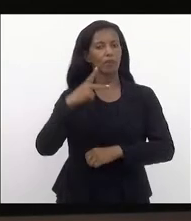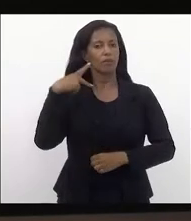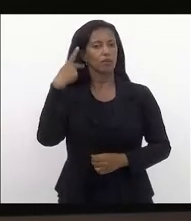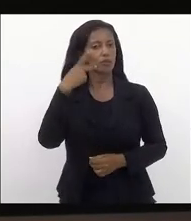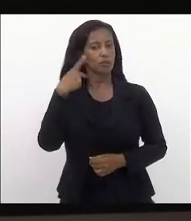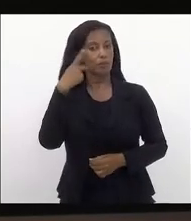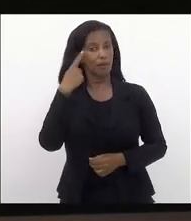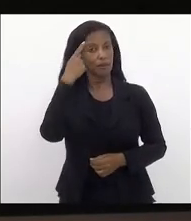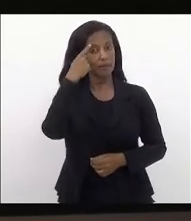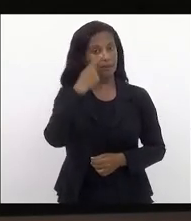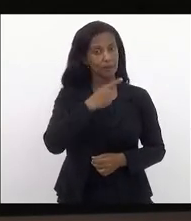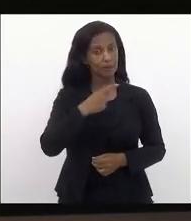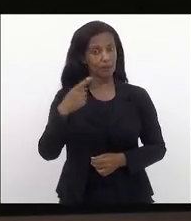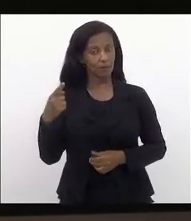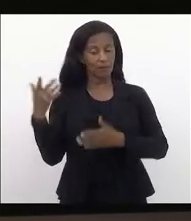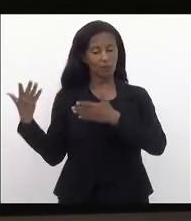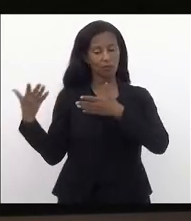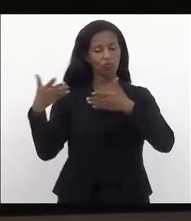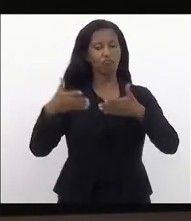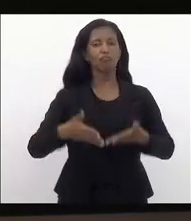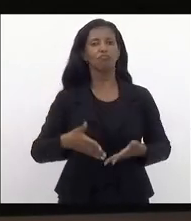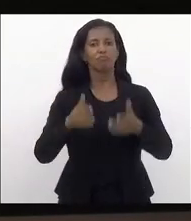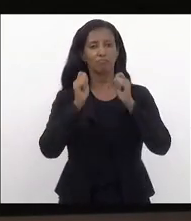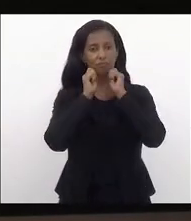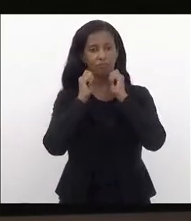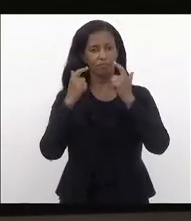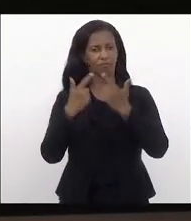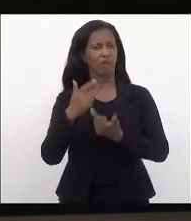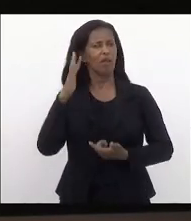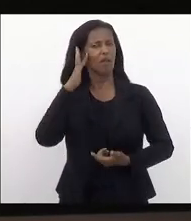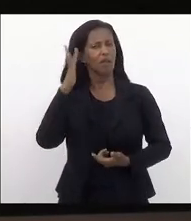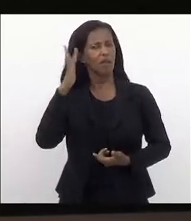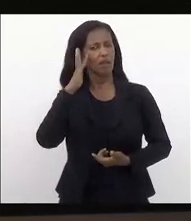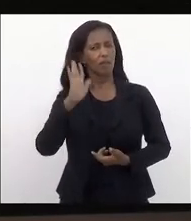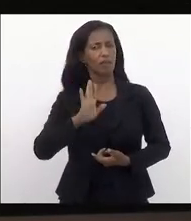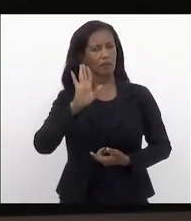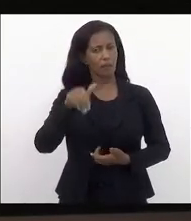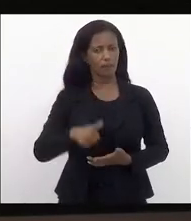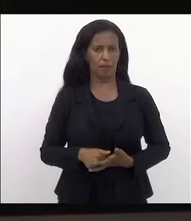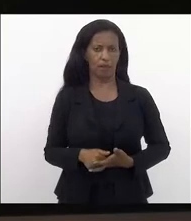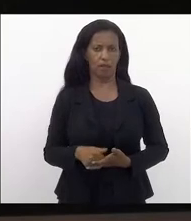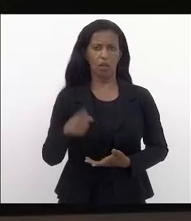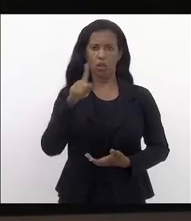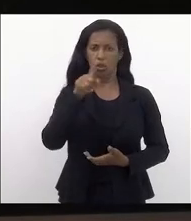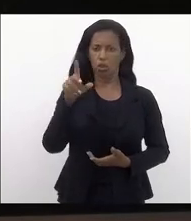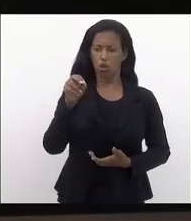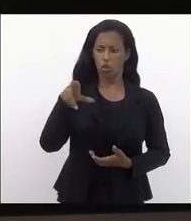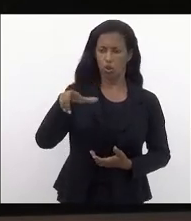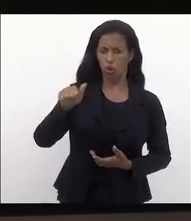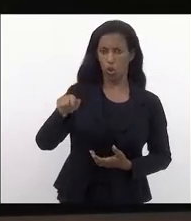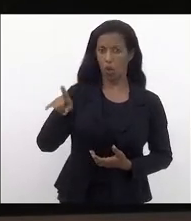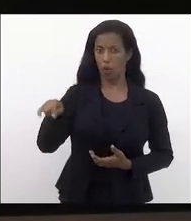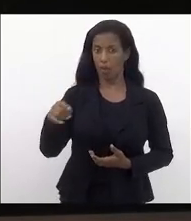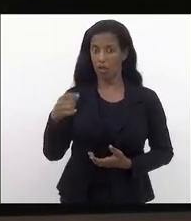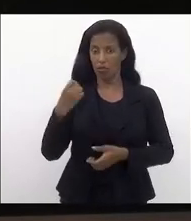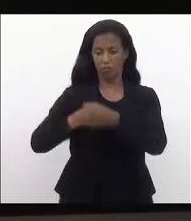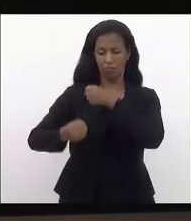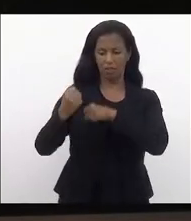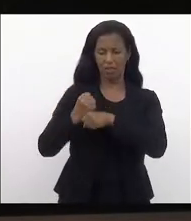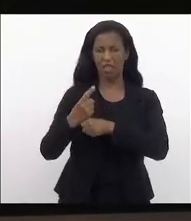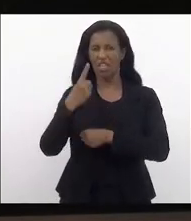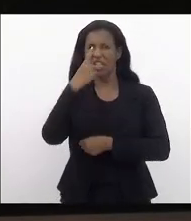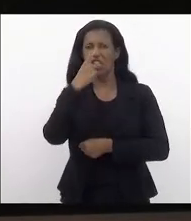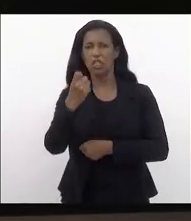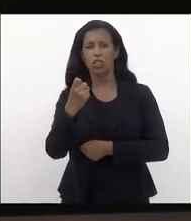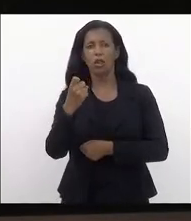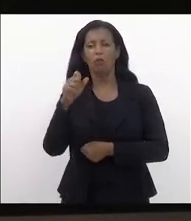que vem quando essa mensagem chegar aqui na casa deputado Pobel reflitam bem a Zona Oeste no passado queriam botar um lixão lixão